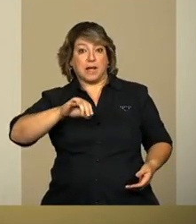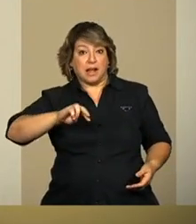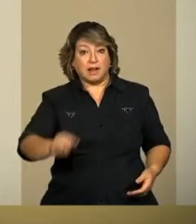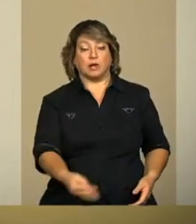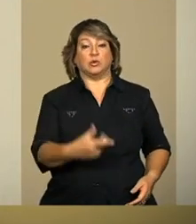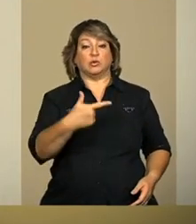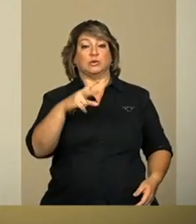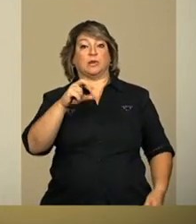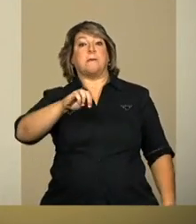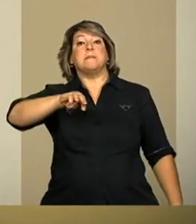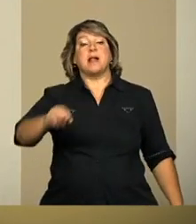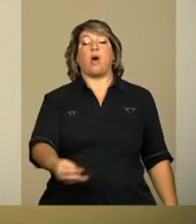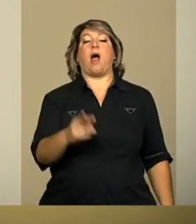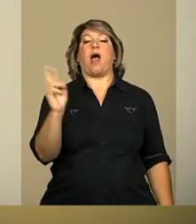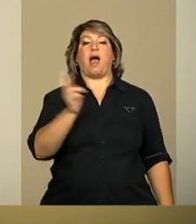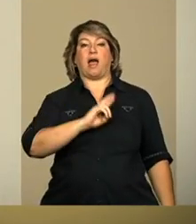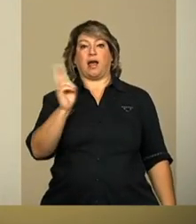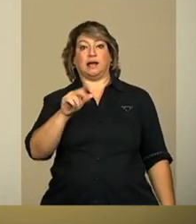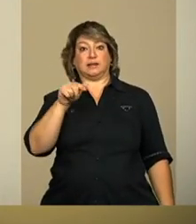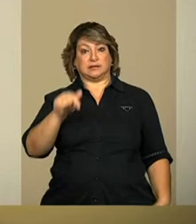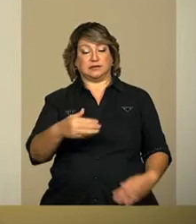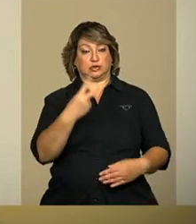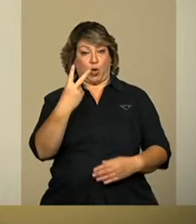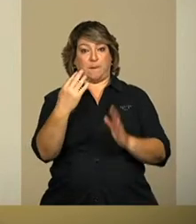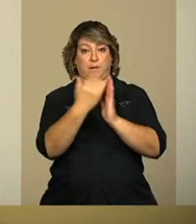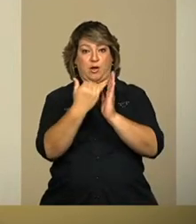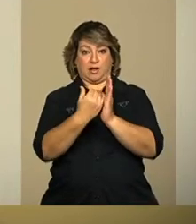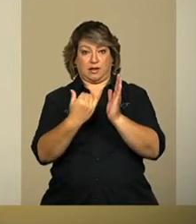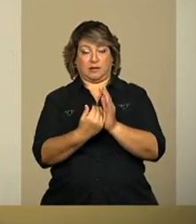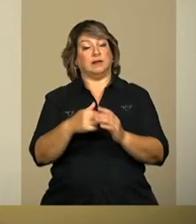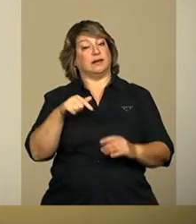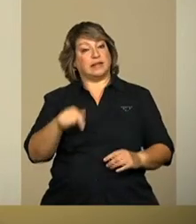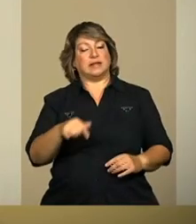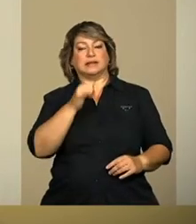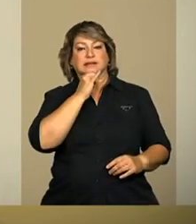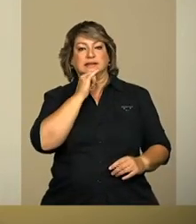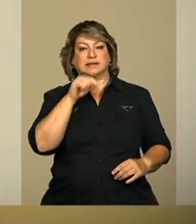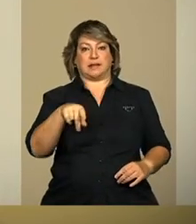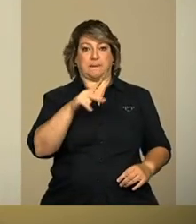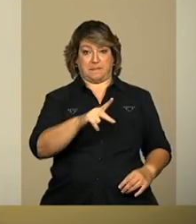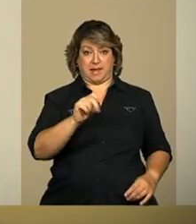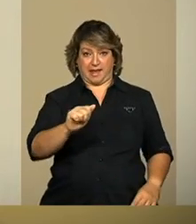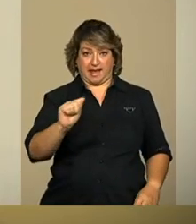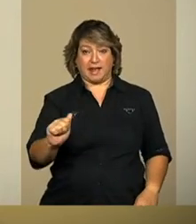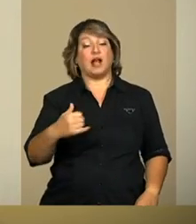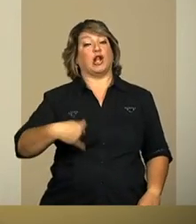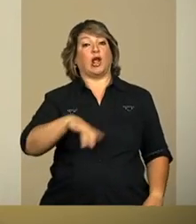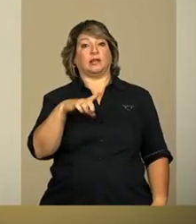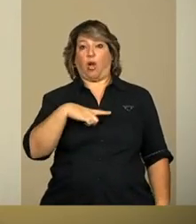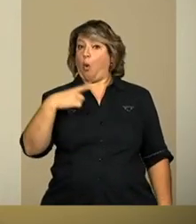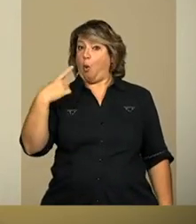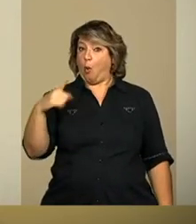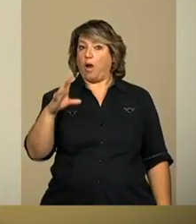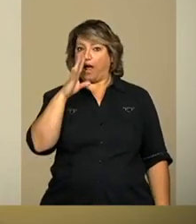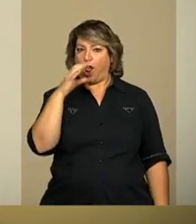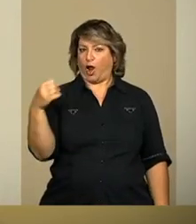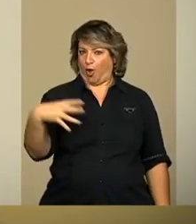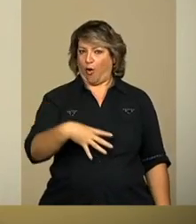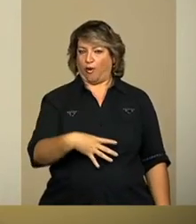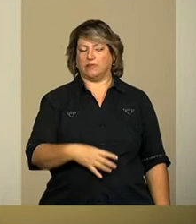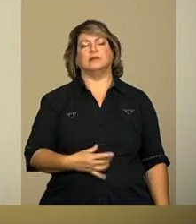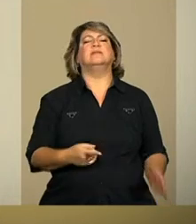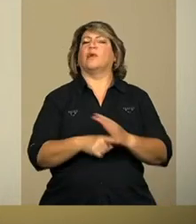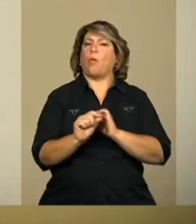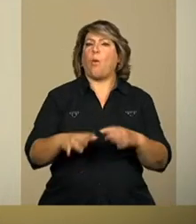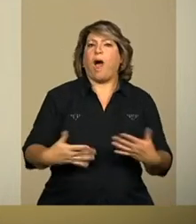250 milhões deais nesses dois programas no caso do pa nós Ainda temos outra novidade sabe Luciano que